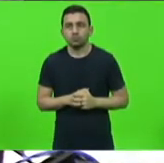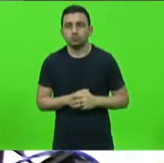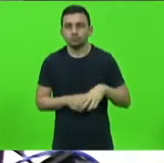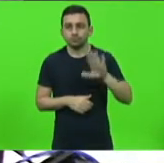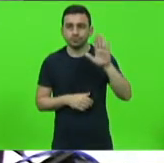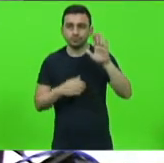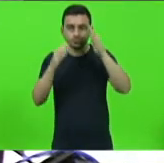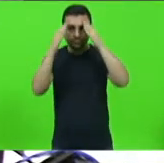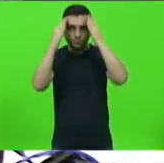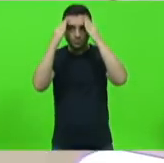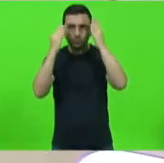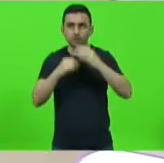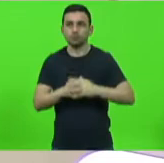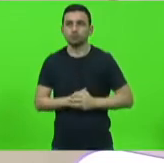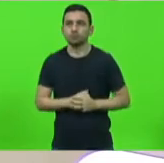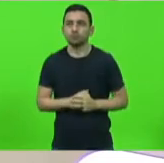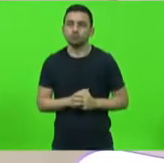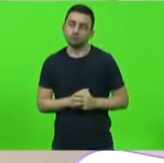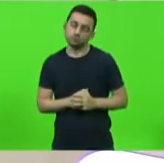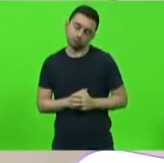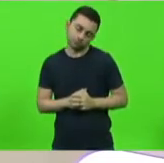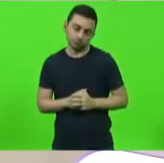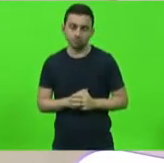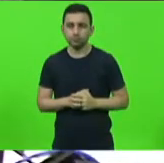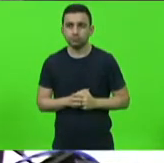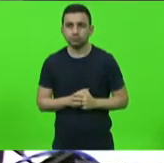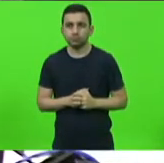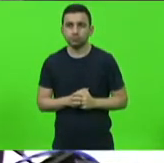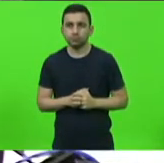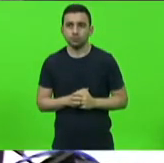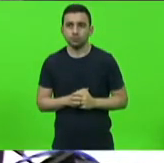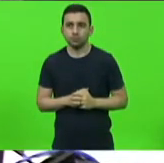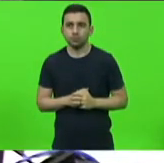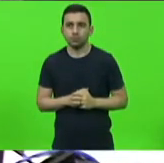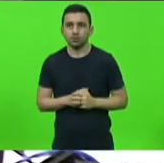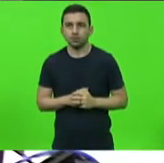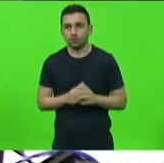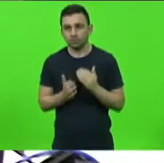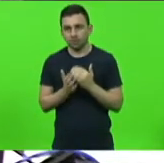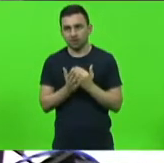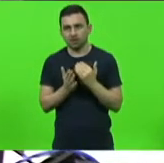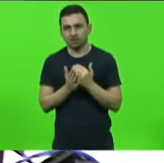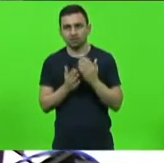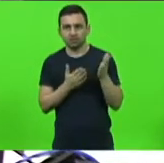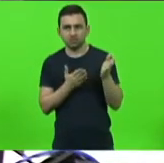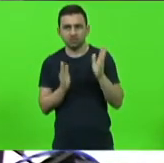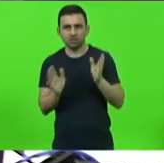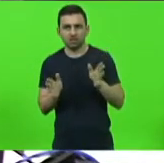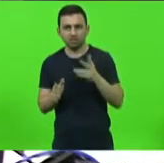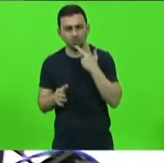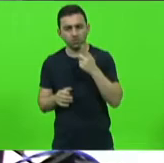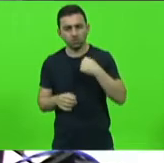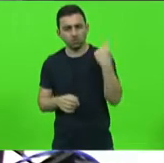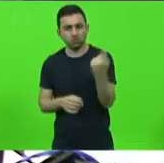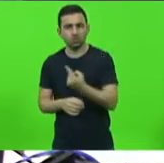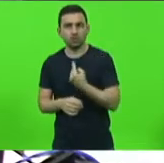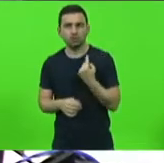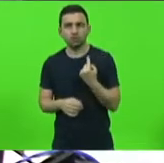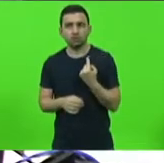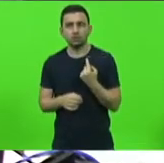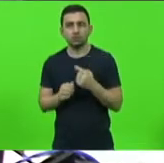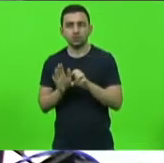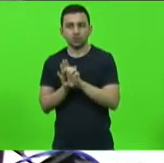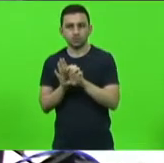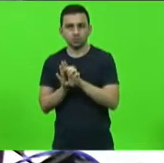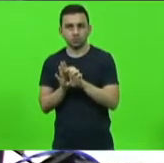José Milton Schaeffer, na sequência, deputado Sargento Lima. Além dos argumentos já colocados aqui por nós, o Estatuto da